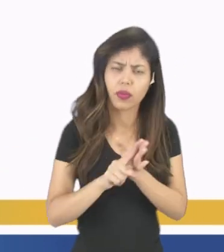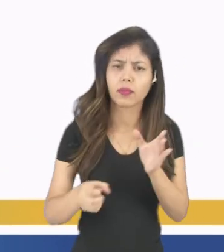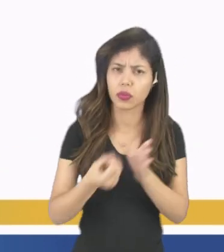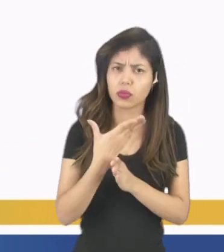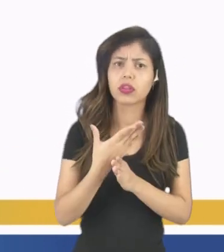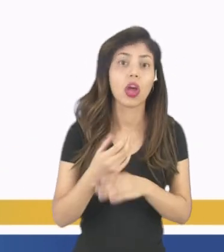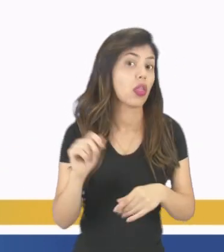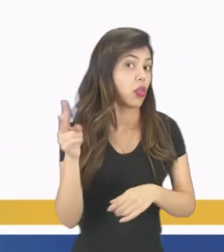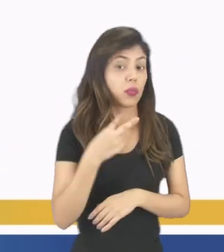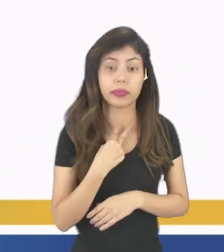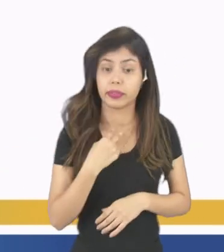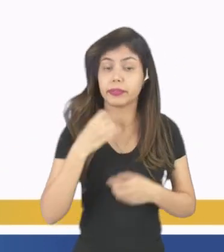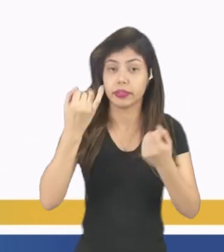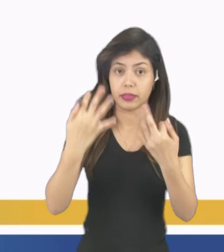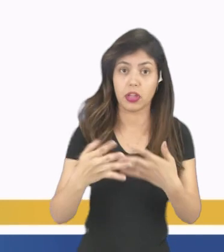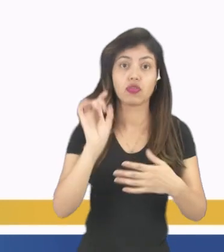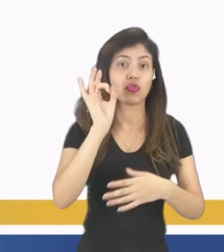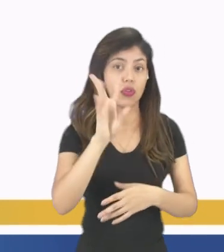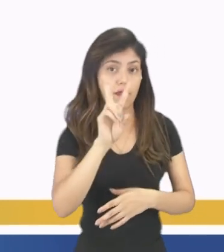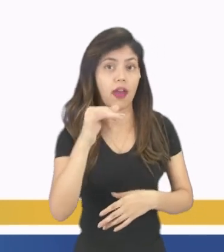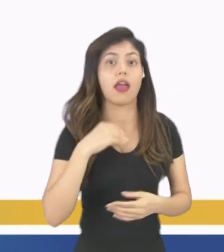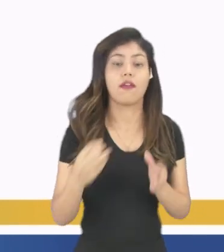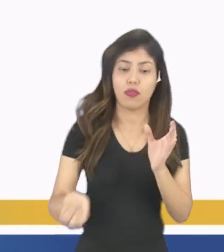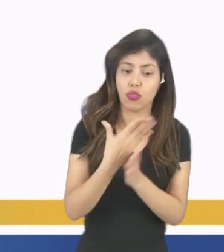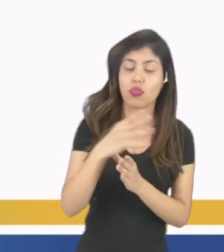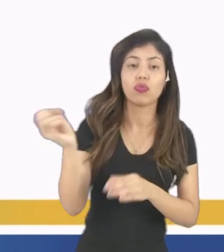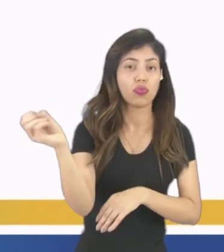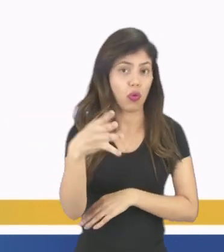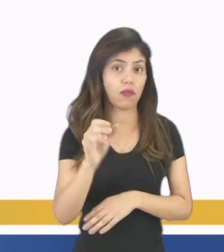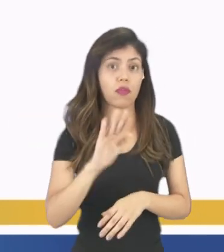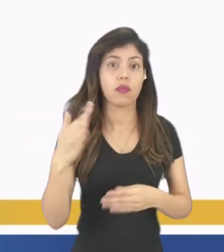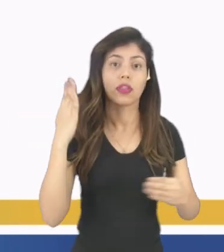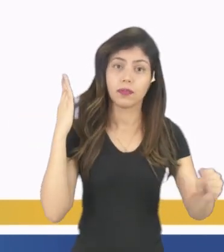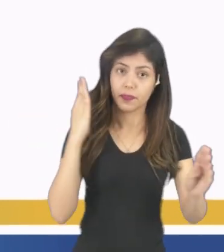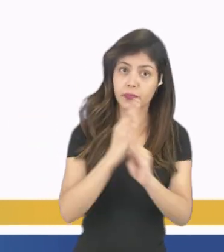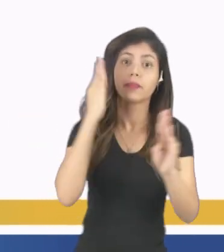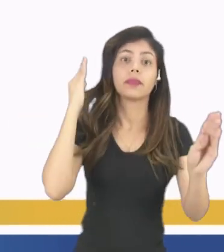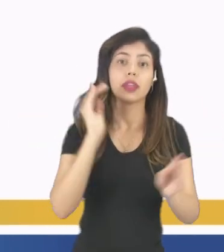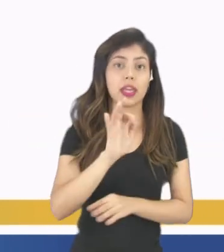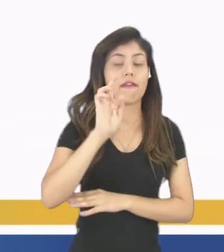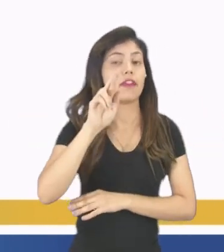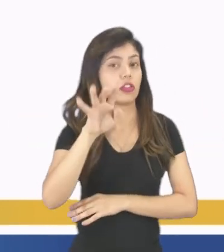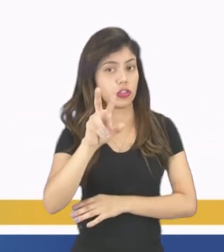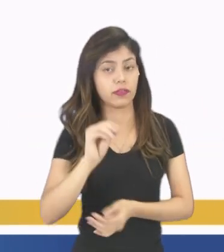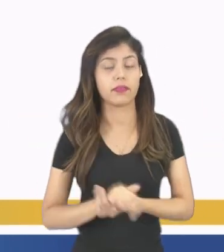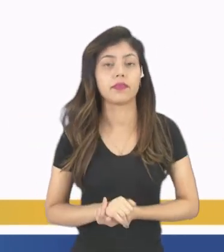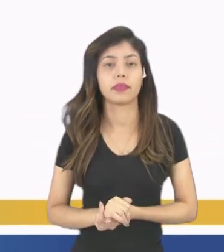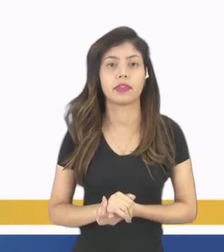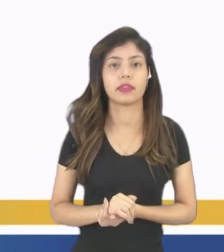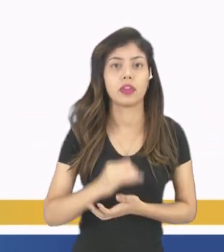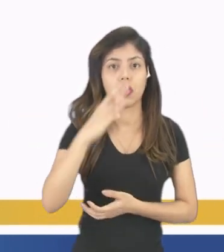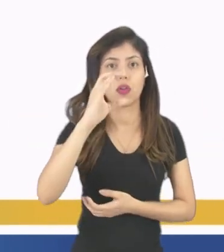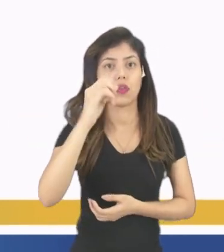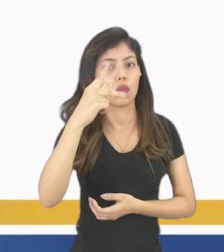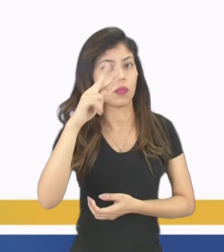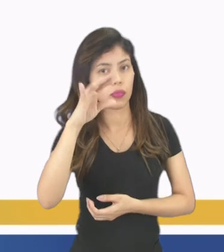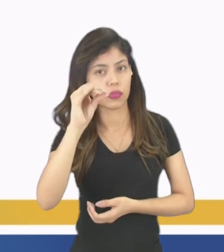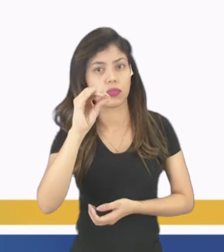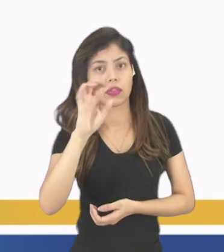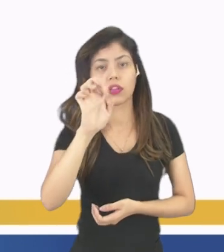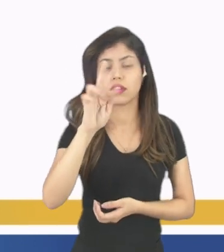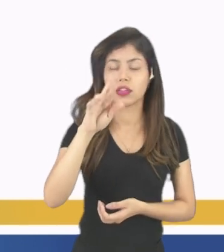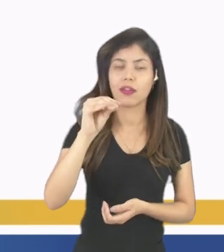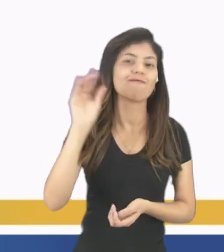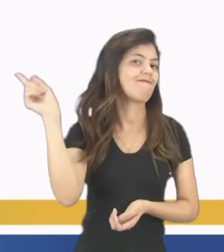não pode afirmar, porque só vai formar produtos se tiver uma colisão efetiva. É um composto estável? Não. Ele